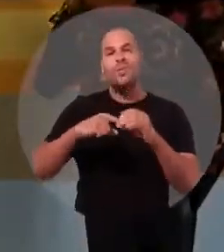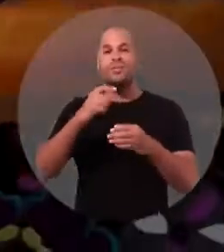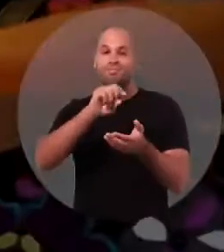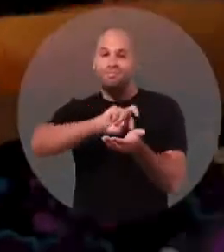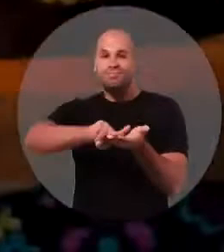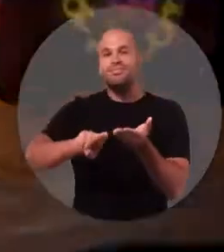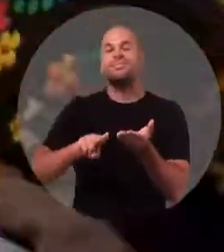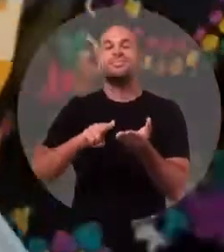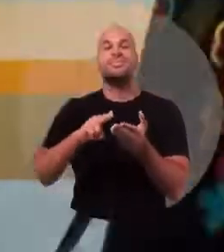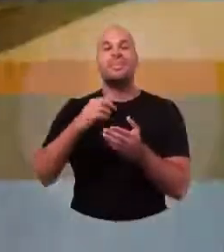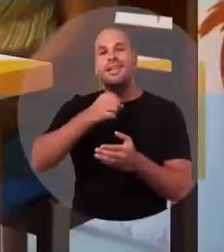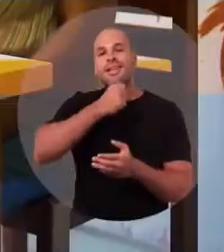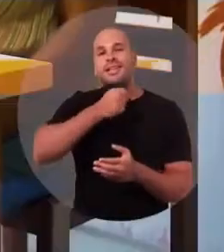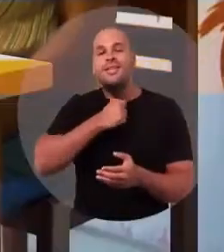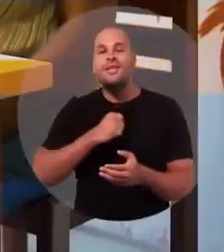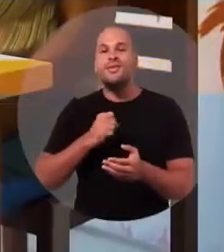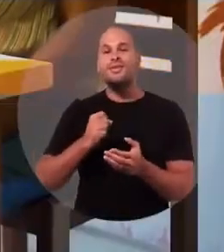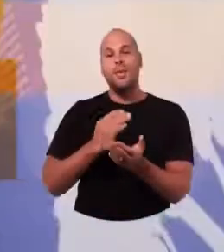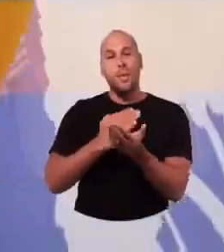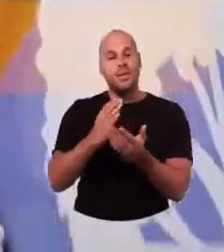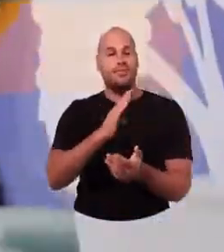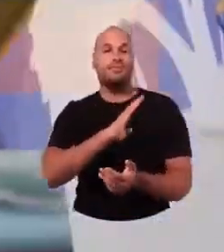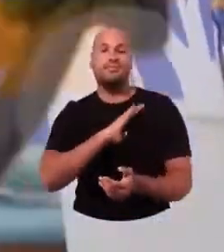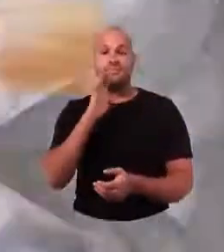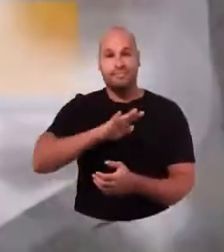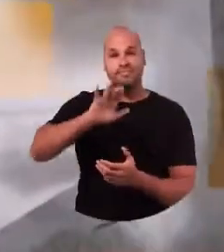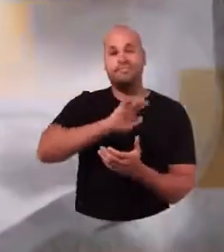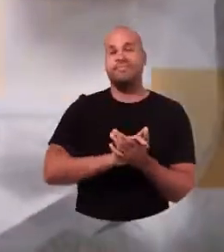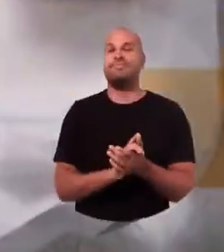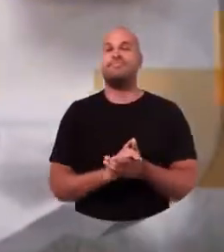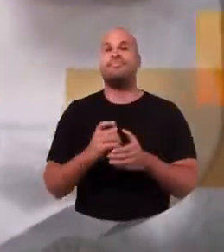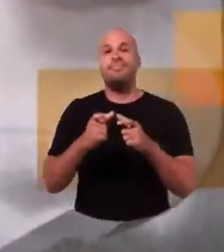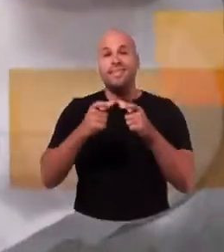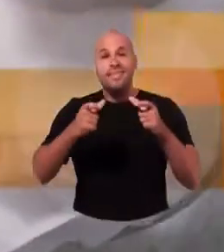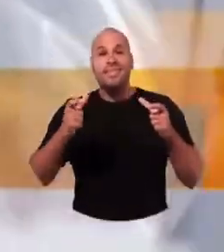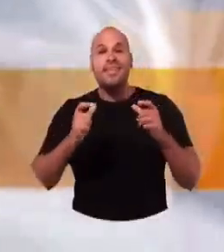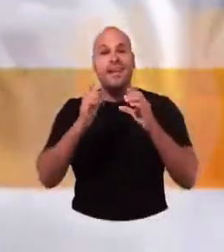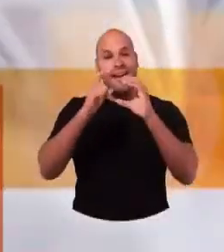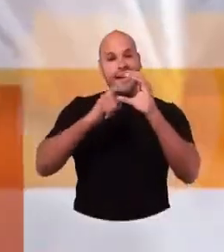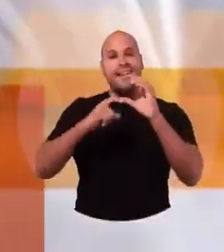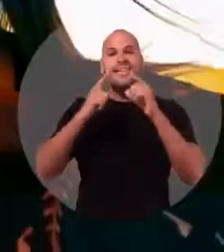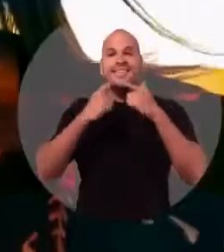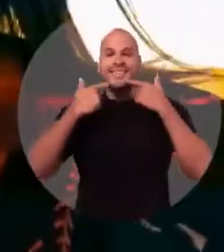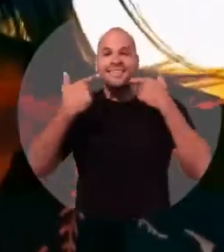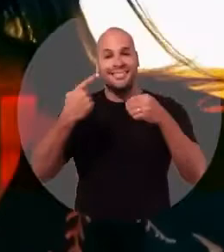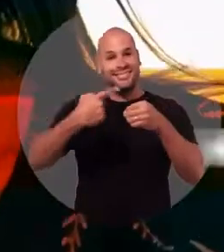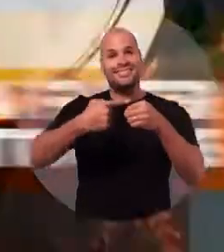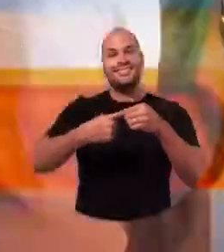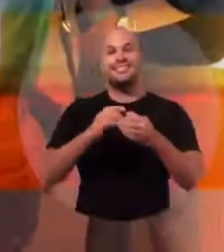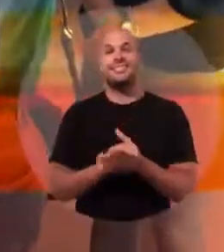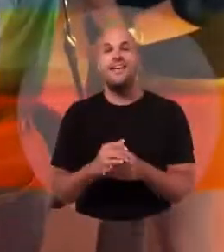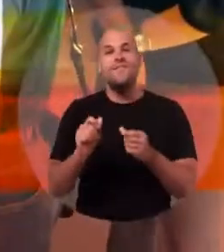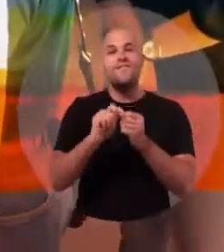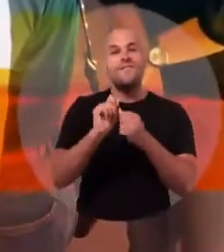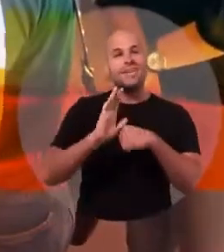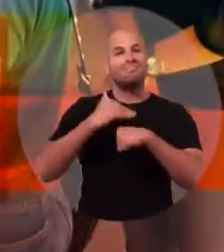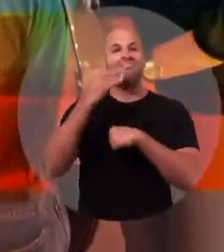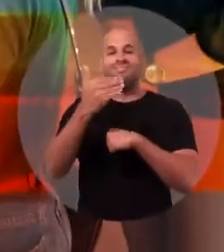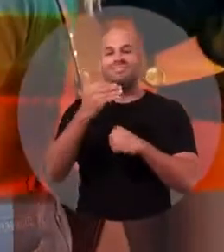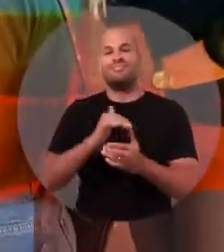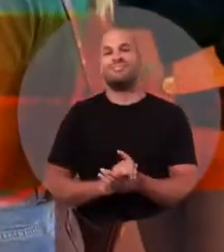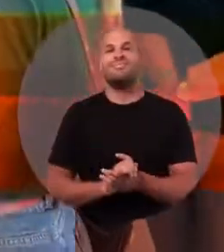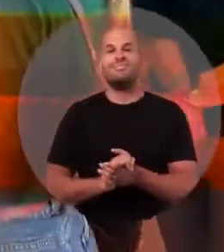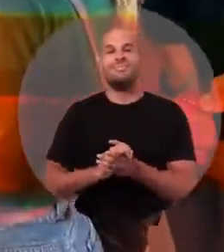idoso, começando por Balsas e região Tocantina. E expandir a clínica Sorrir para o interior. E vai